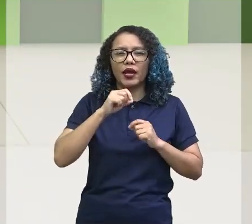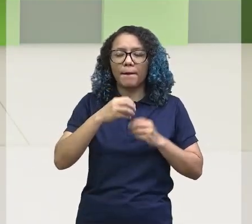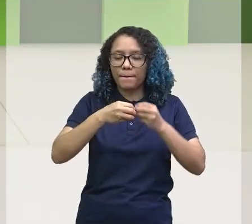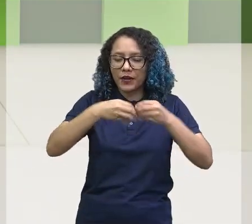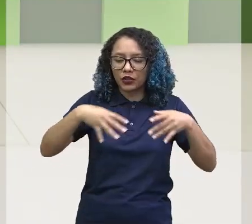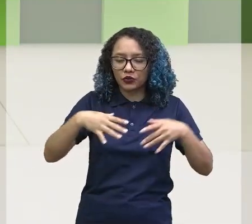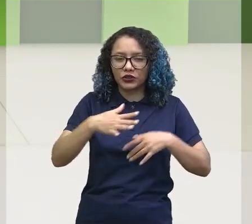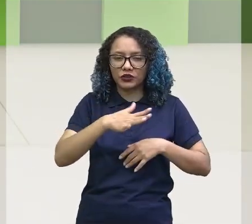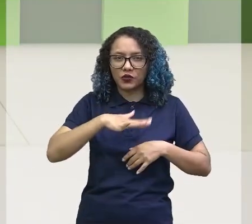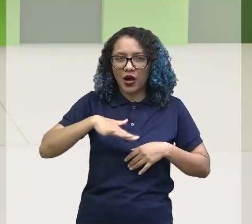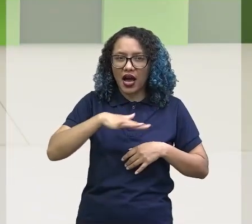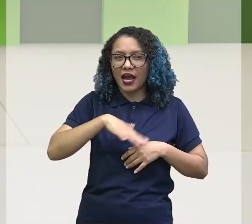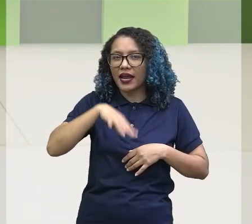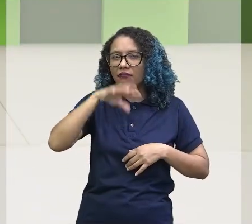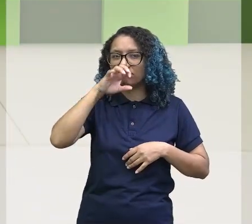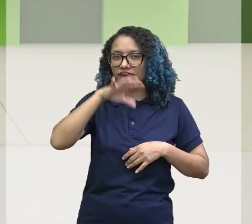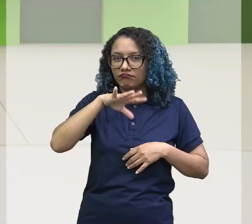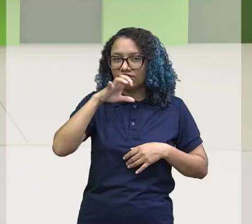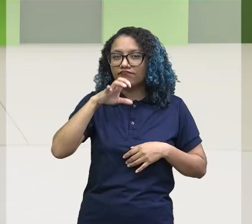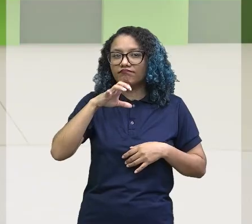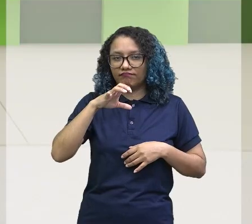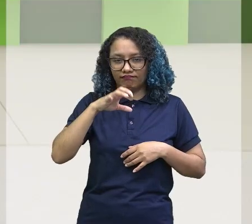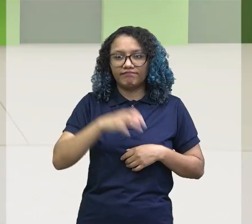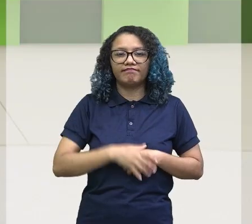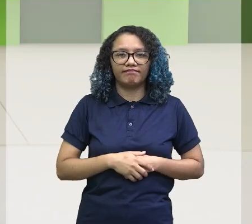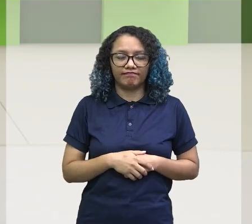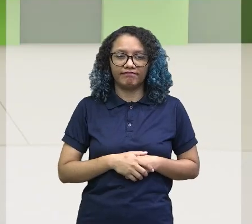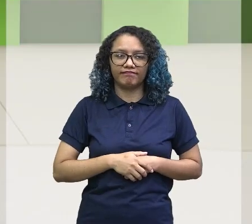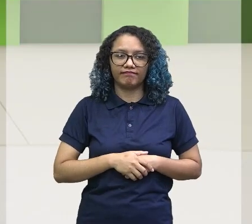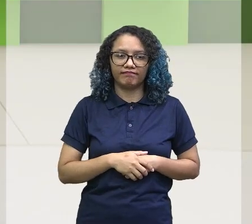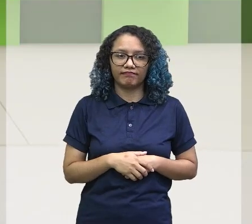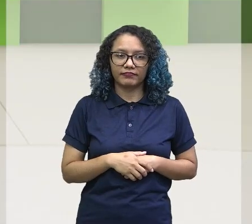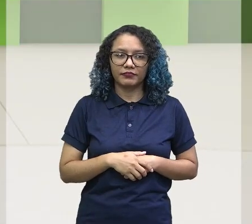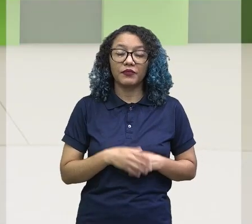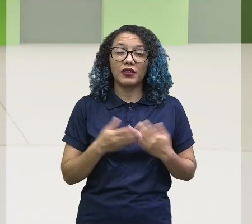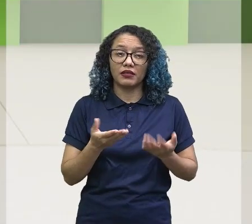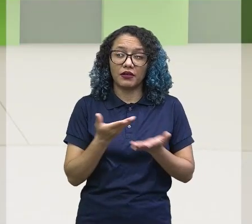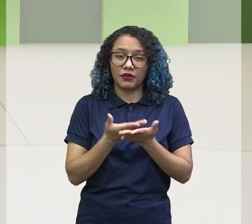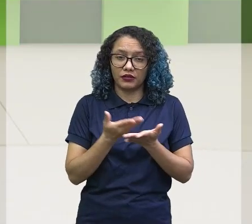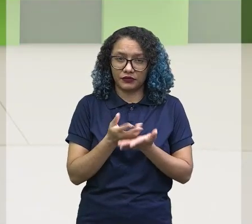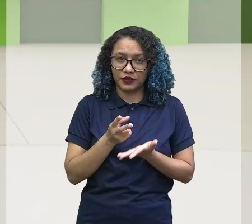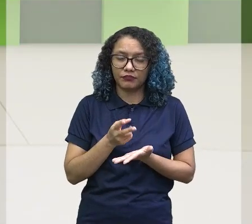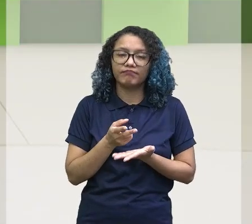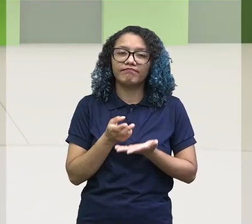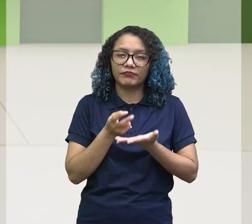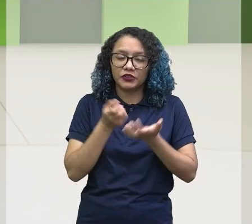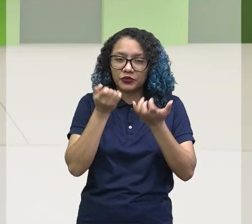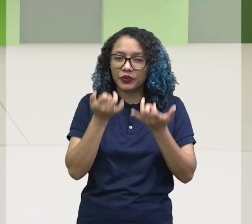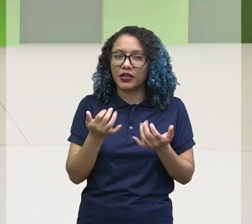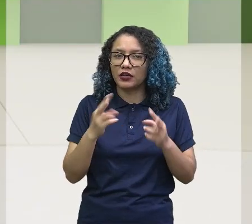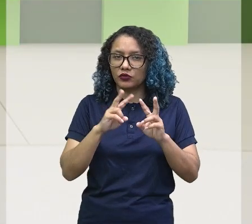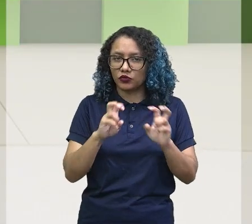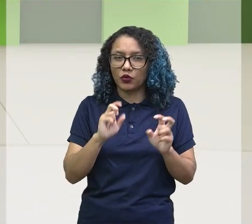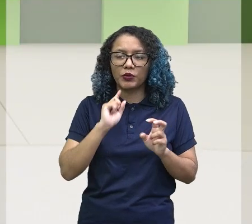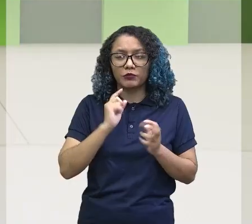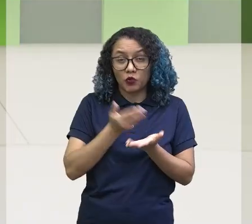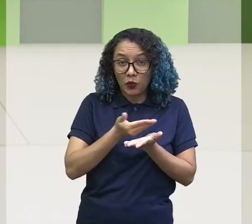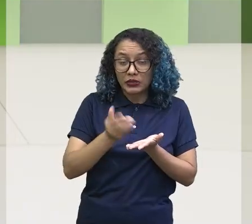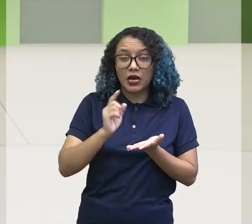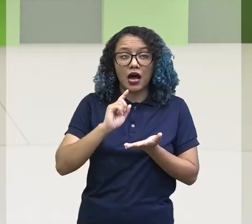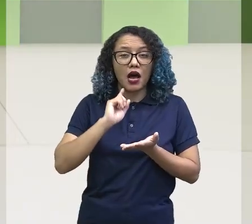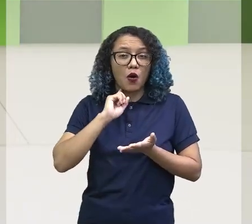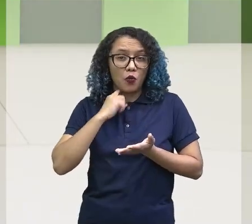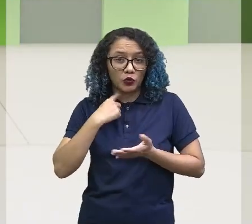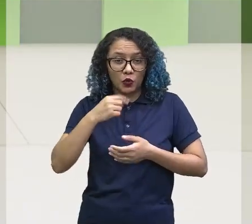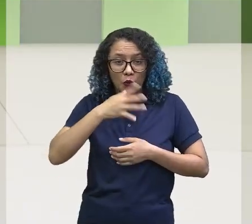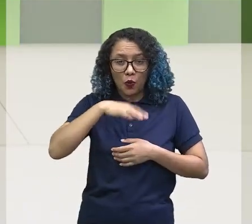nosso trato respiratório, certo? Muito bem, então nessa aula a gente vai comentar um pouco mais sobre a poluição do ar inicialmente, mas a gente vai ver